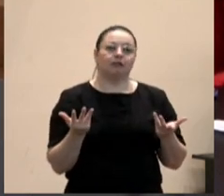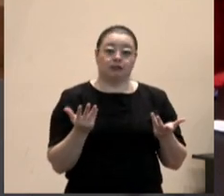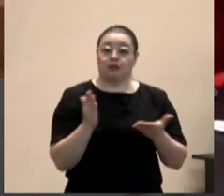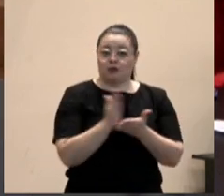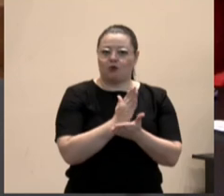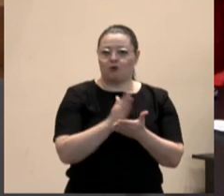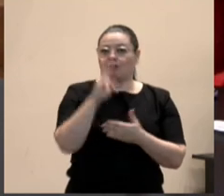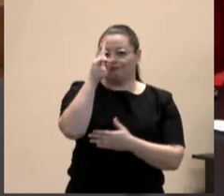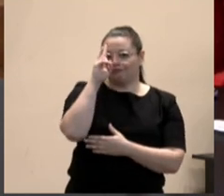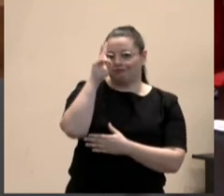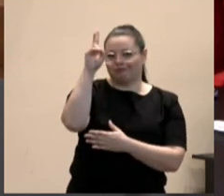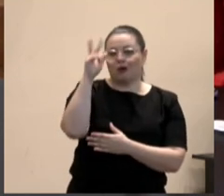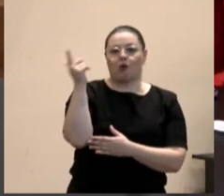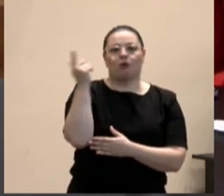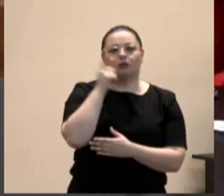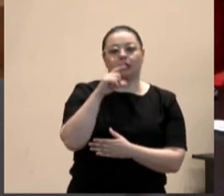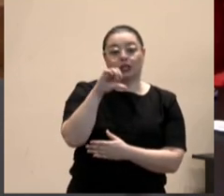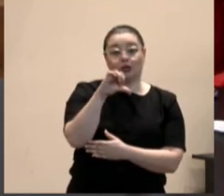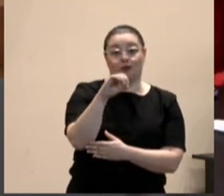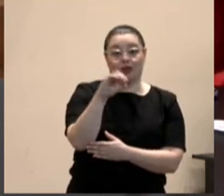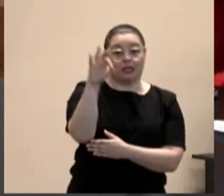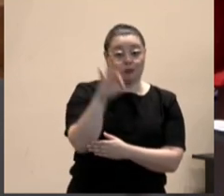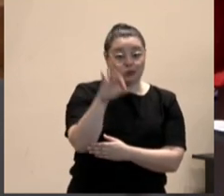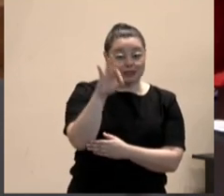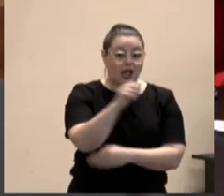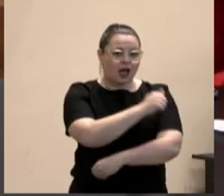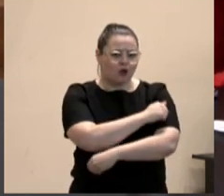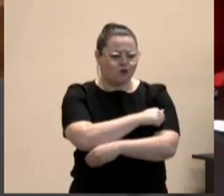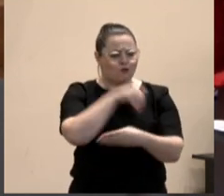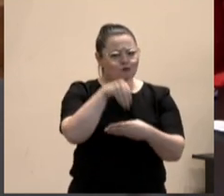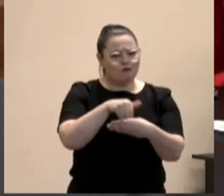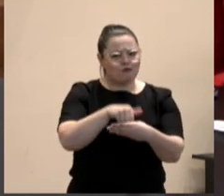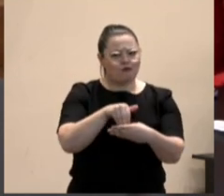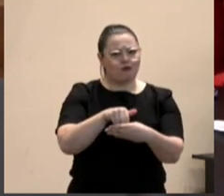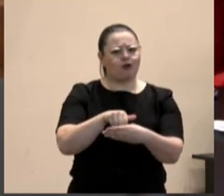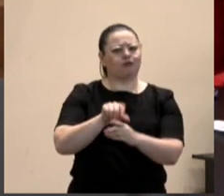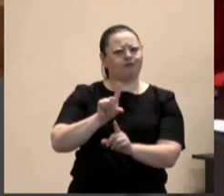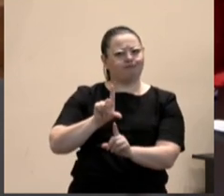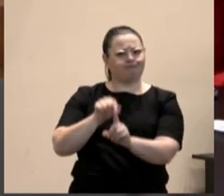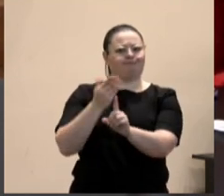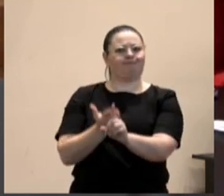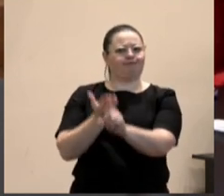diretores que atingiu 90% dos votos dos alunos, quase